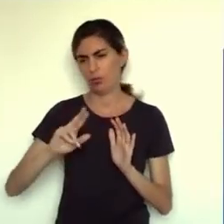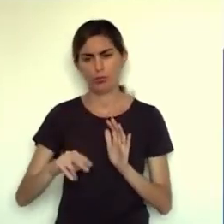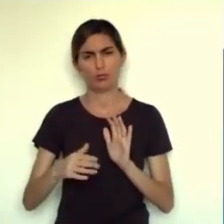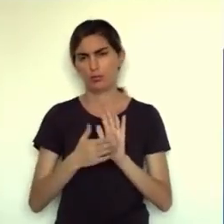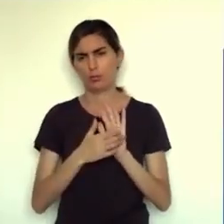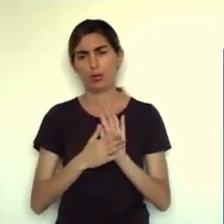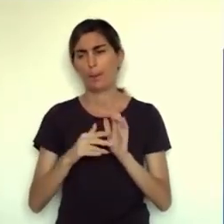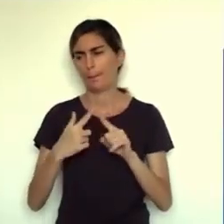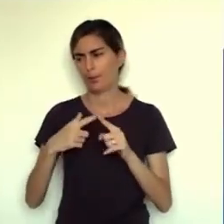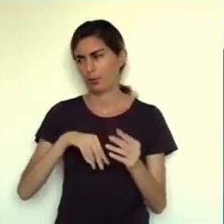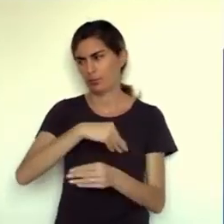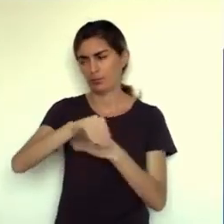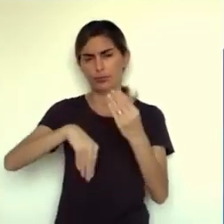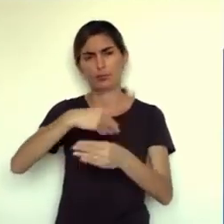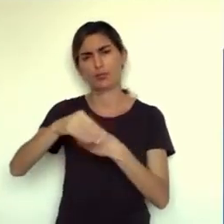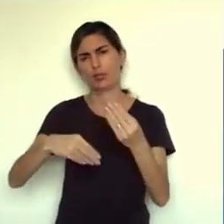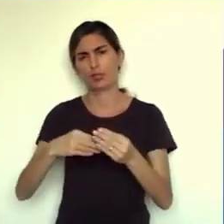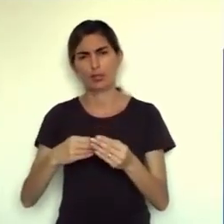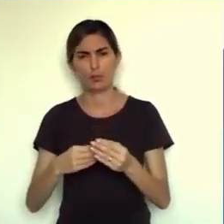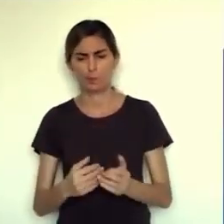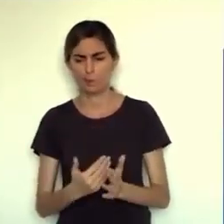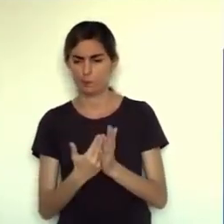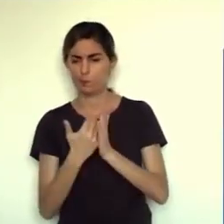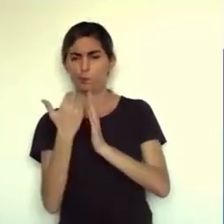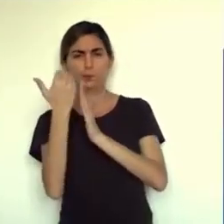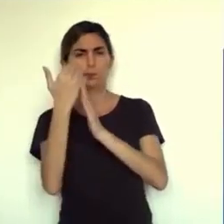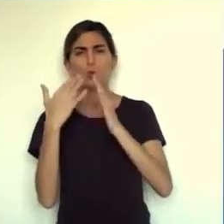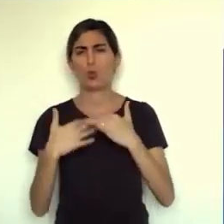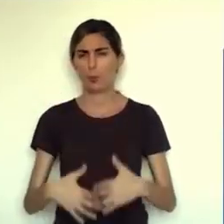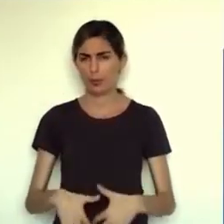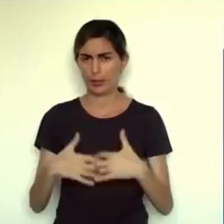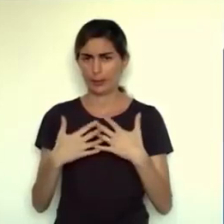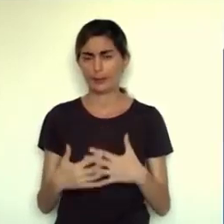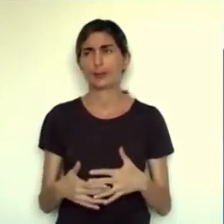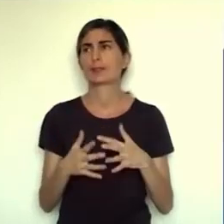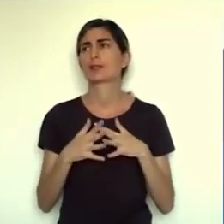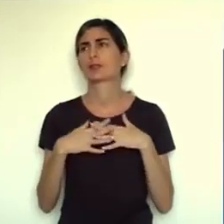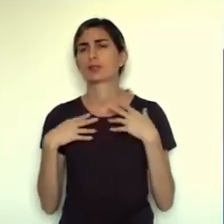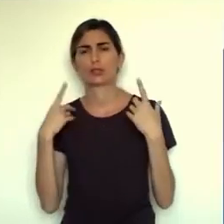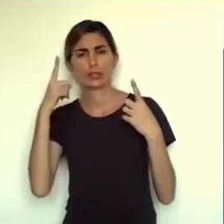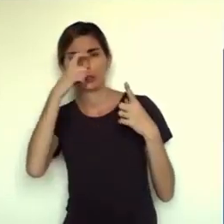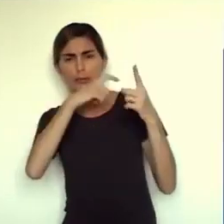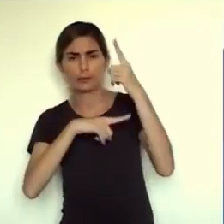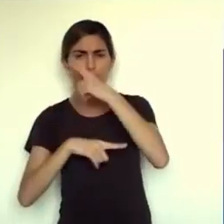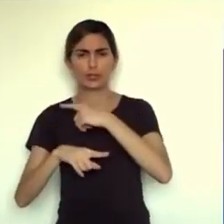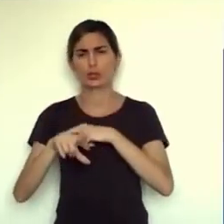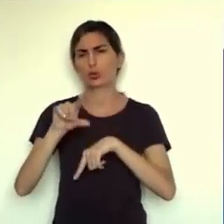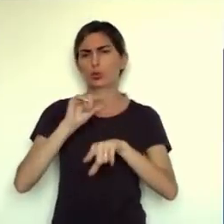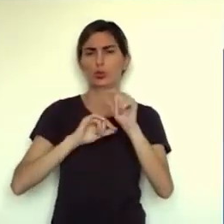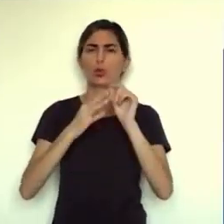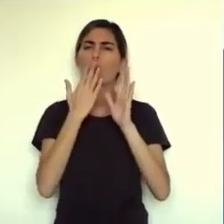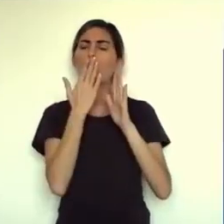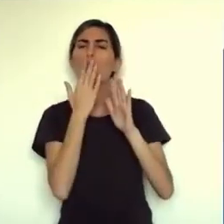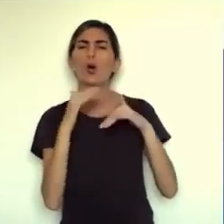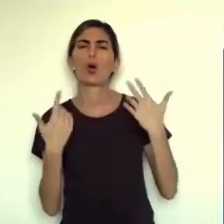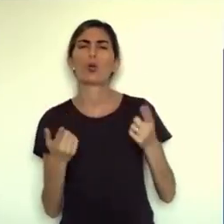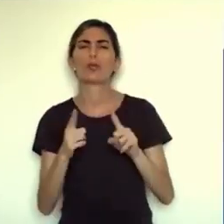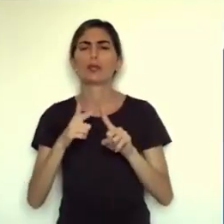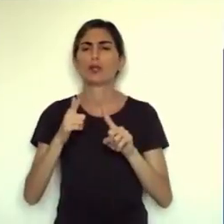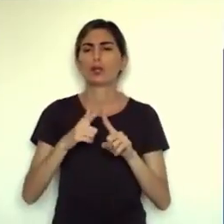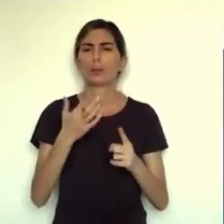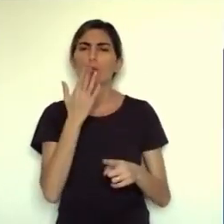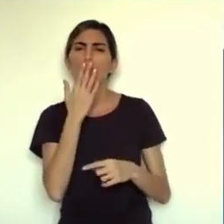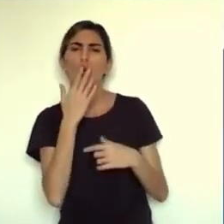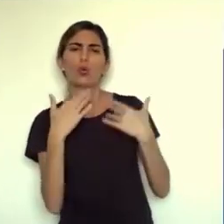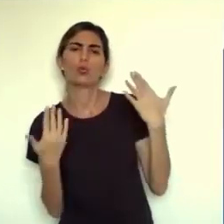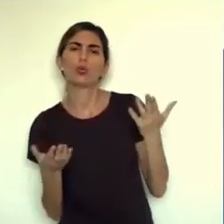Ele não se estabelece, porque a miscigenação e a mesclagem é tão elevada, tão complexa, que fica difícil se definir de que cor